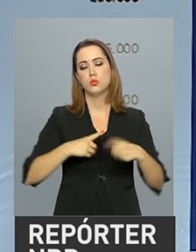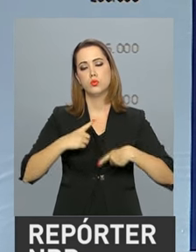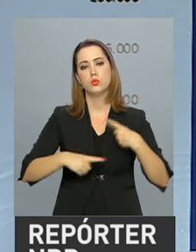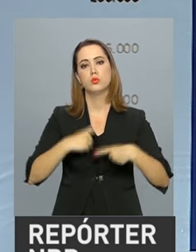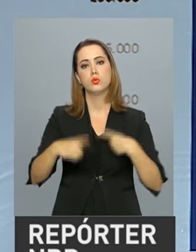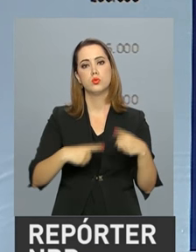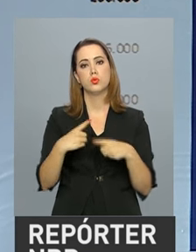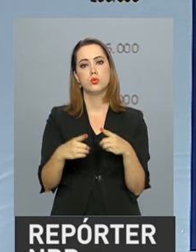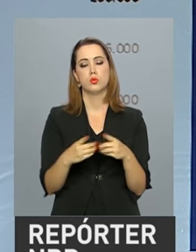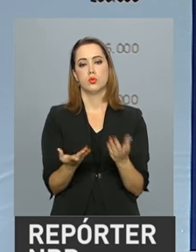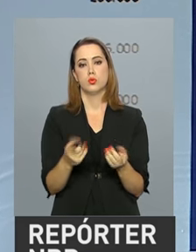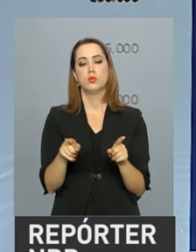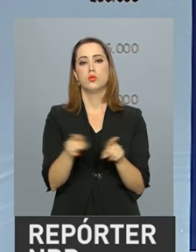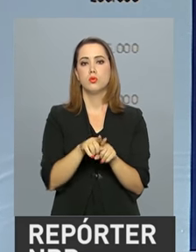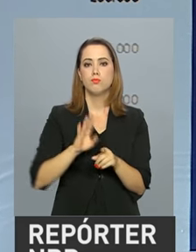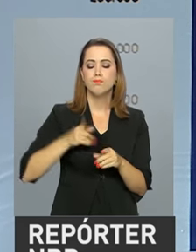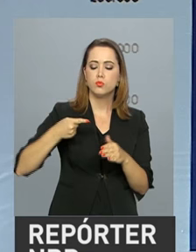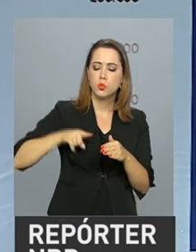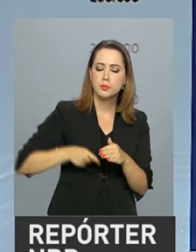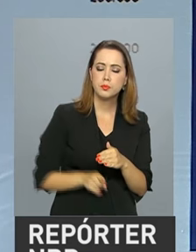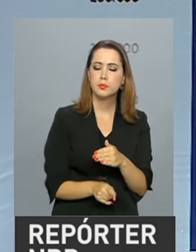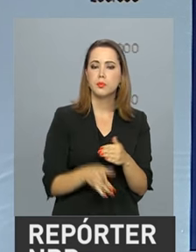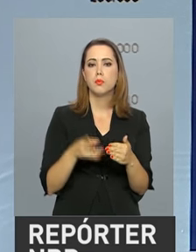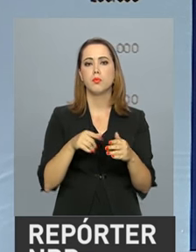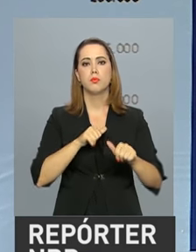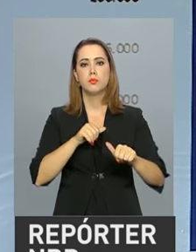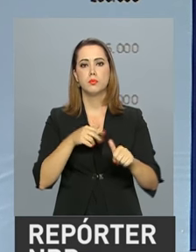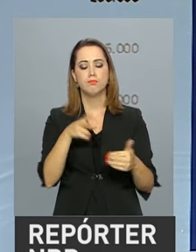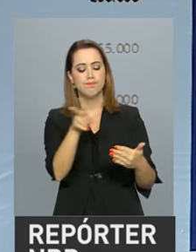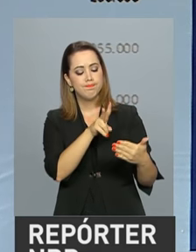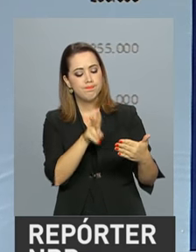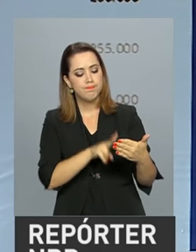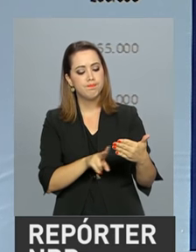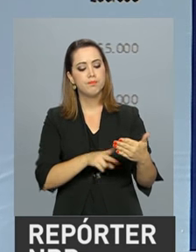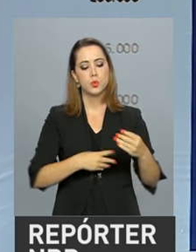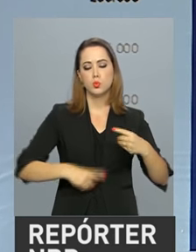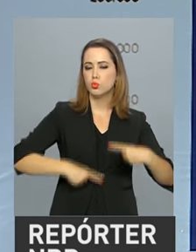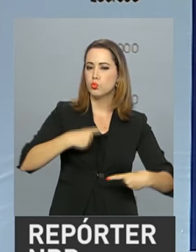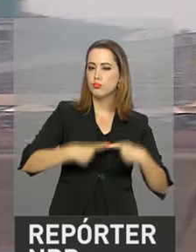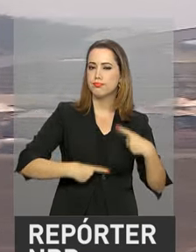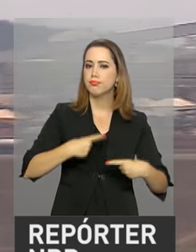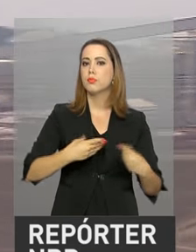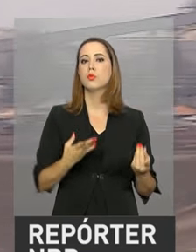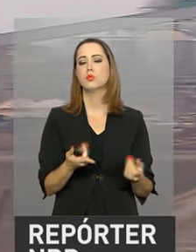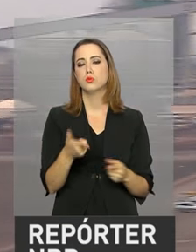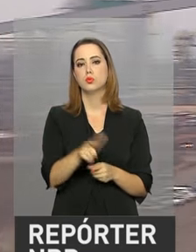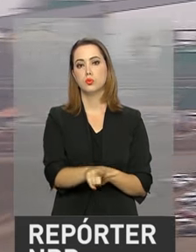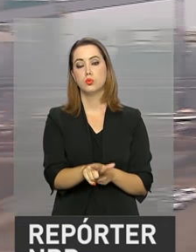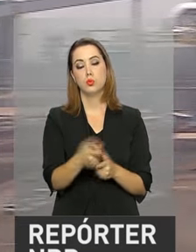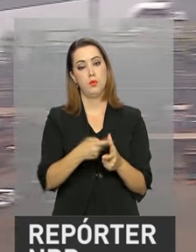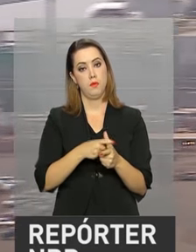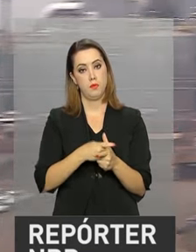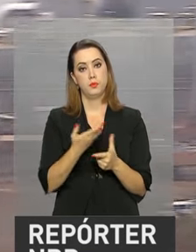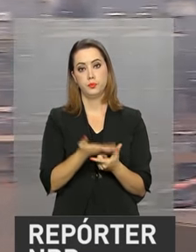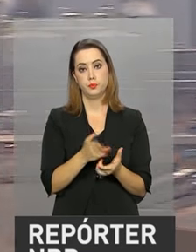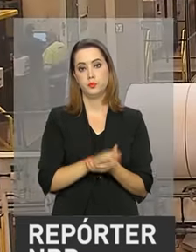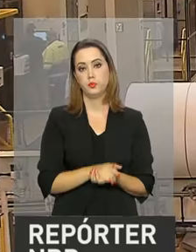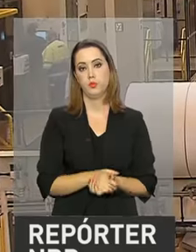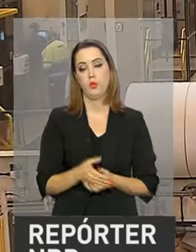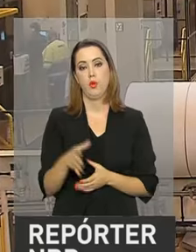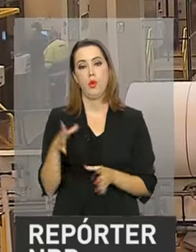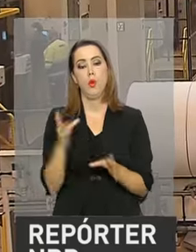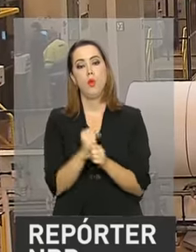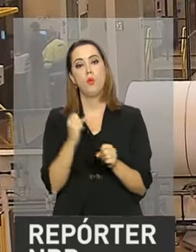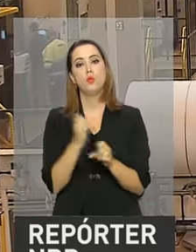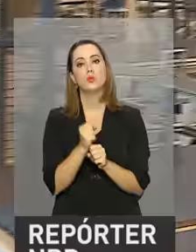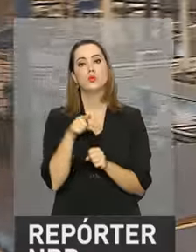implementando um amplo, profundo processo de revisão e de rediscussão das despesas. Segundo o governo, o Produto Interno Bruto, que